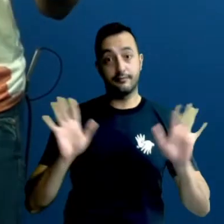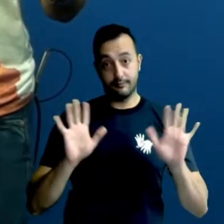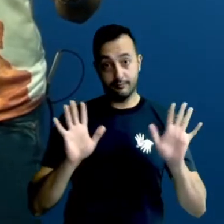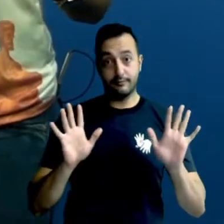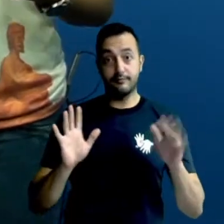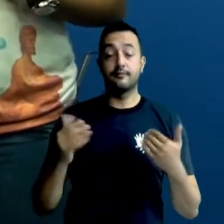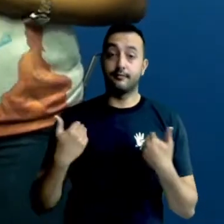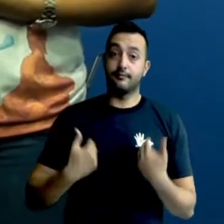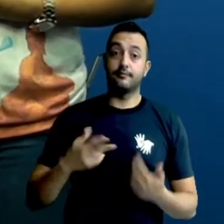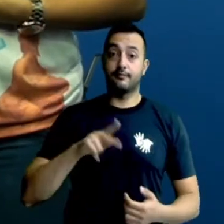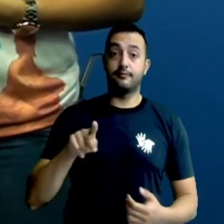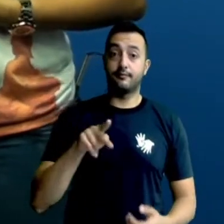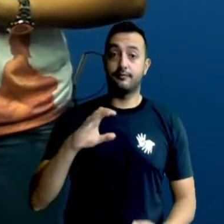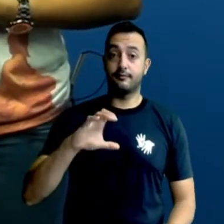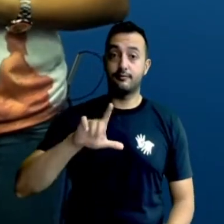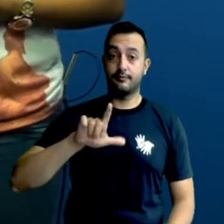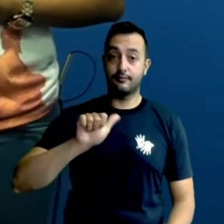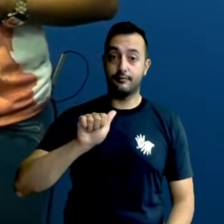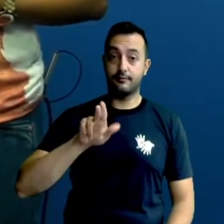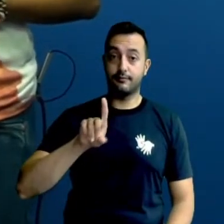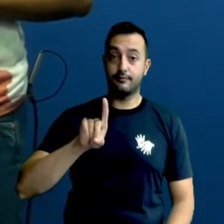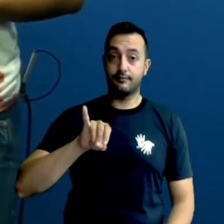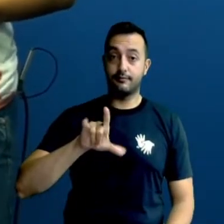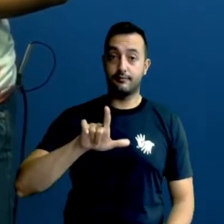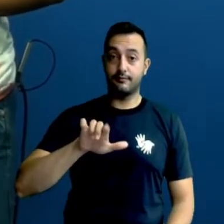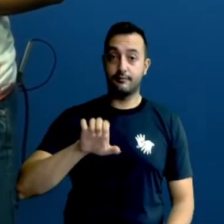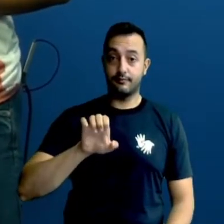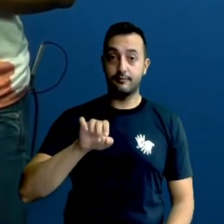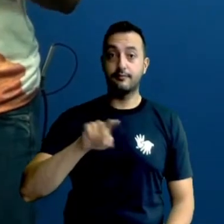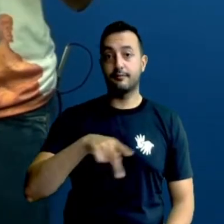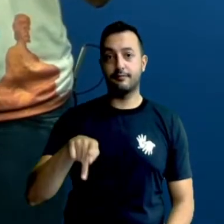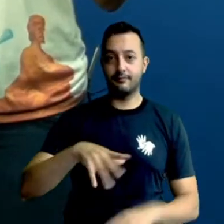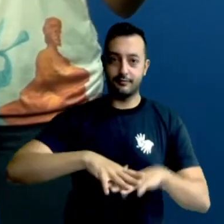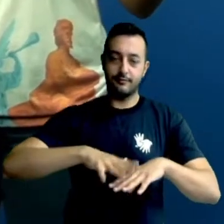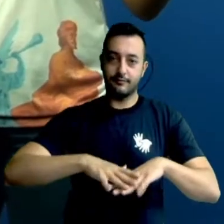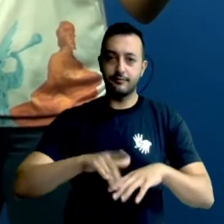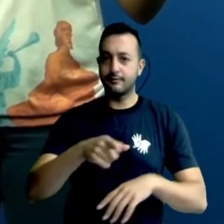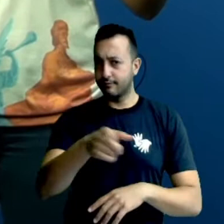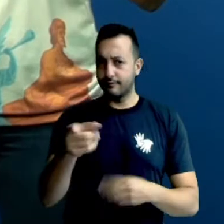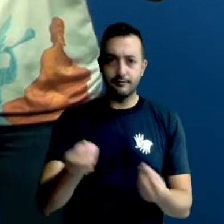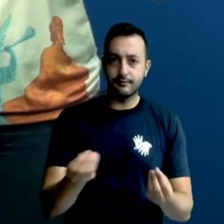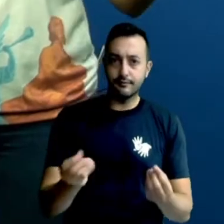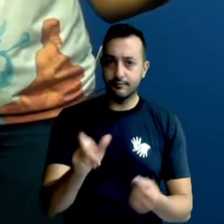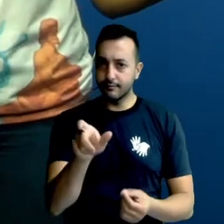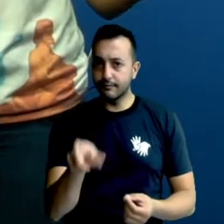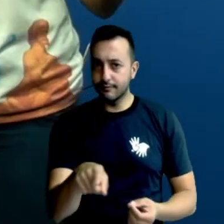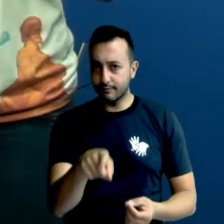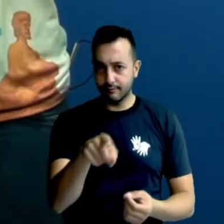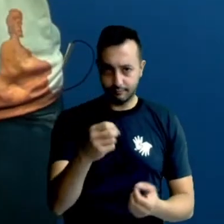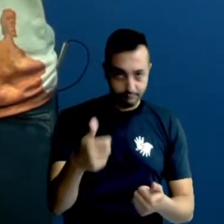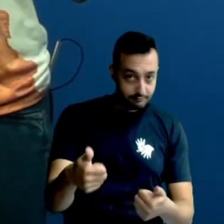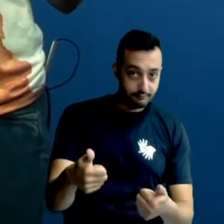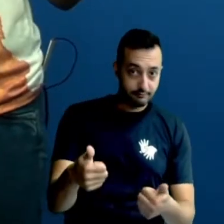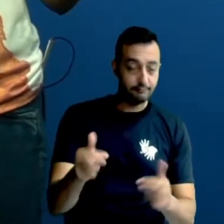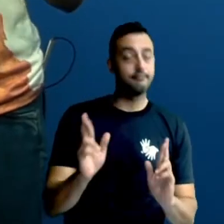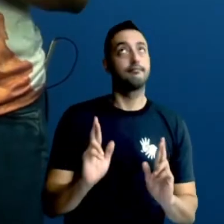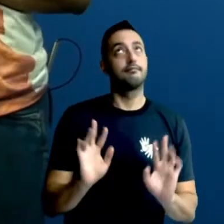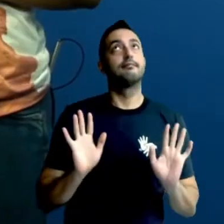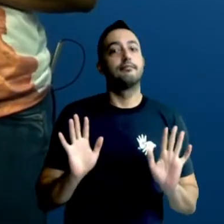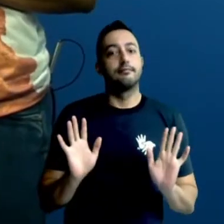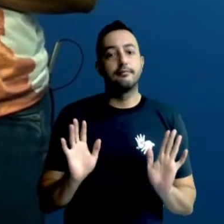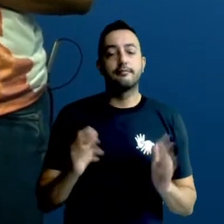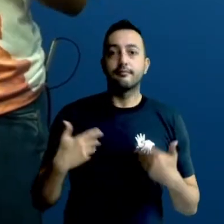Olá, pessoal. Eu sou a professora Claudilene Melo, professora de matemática. Como vocês estão? Espero que bem. E